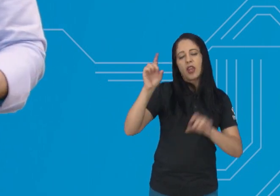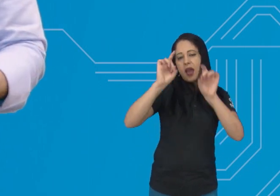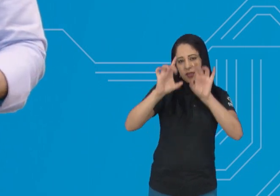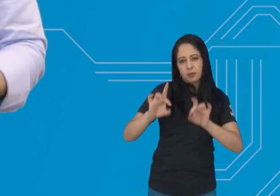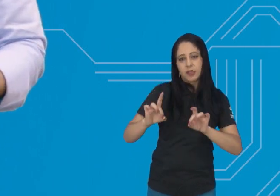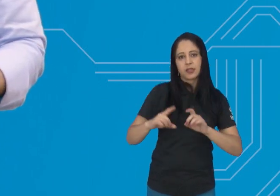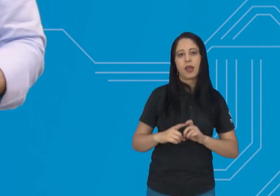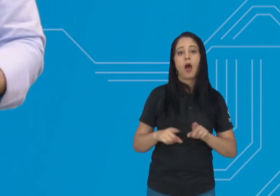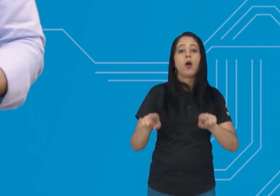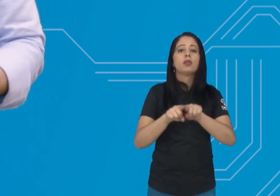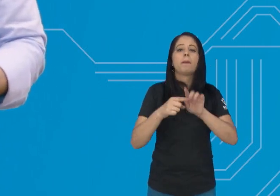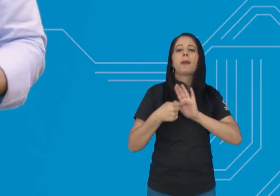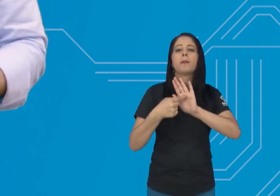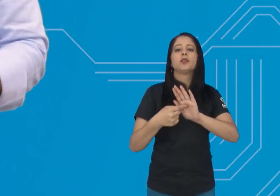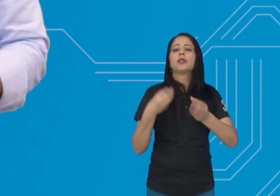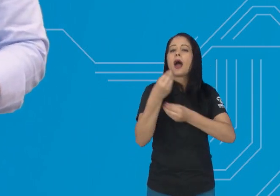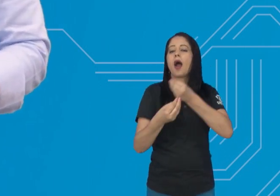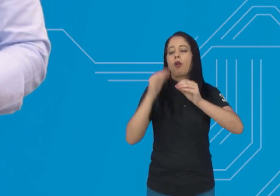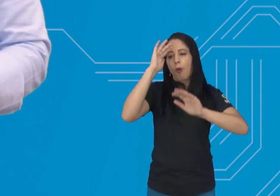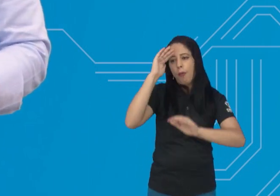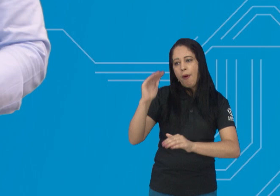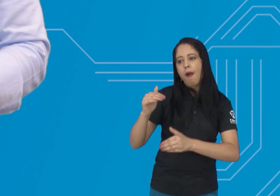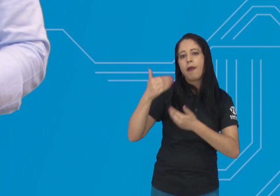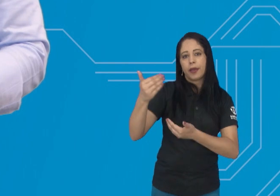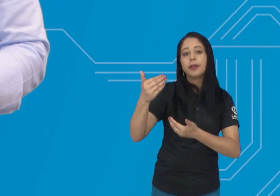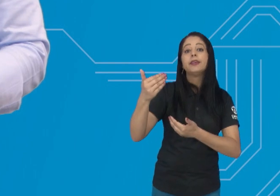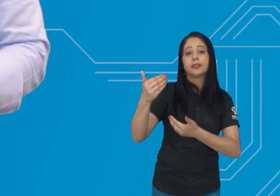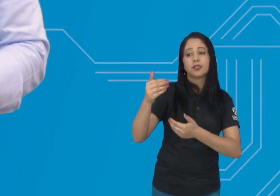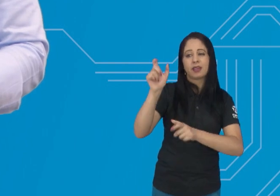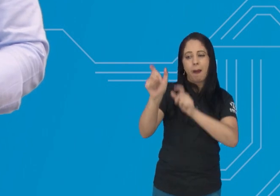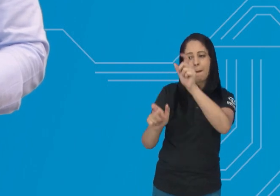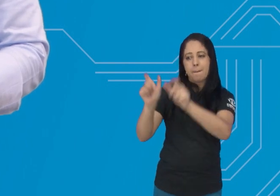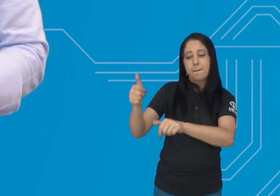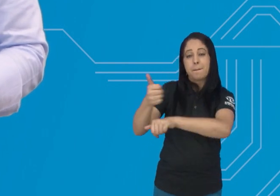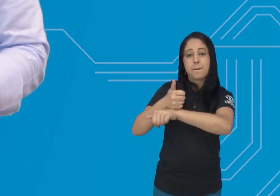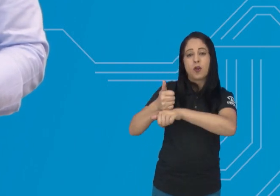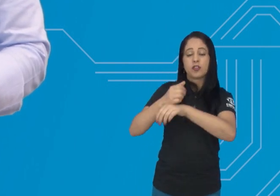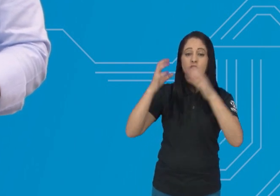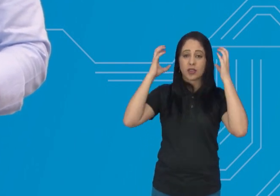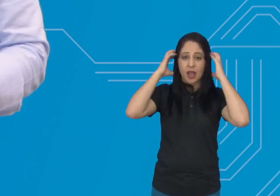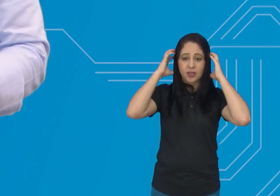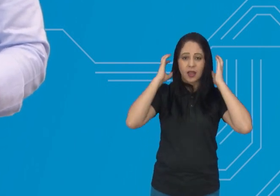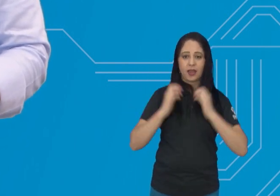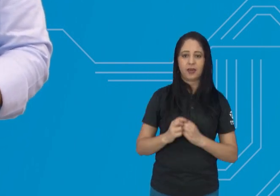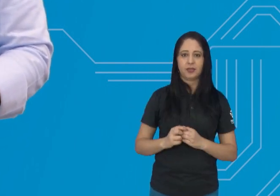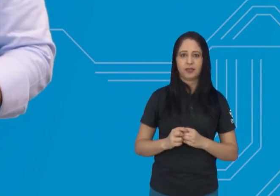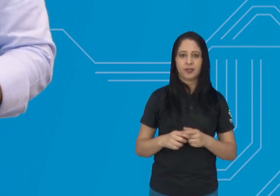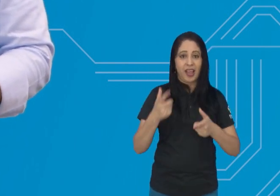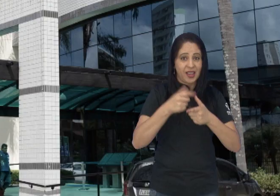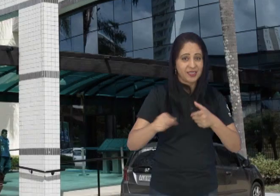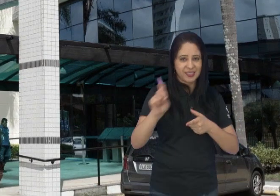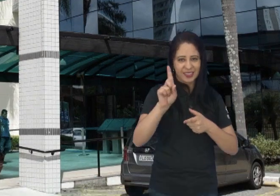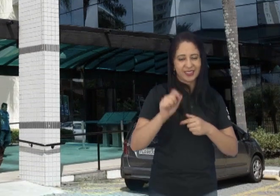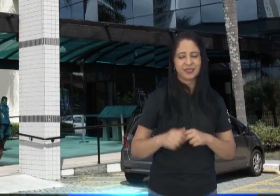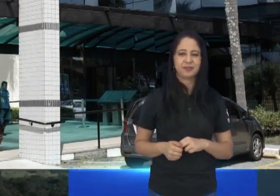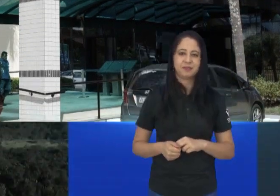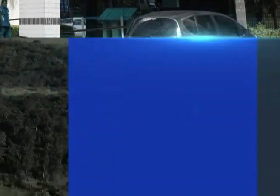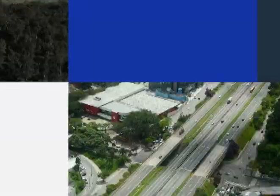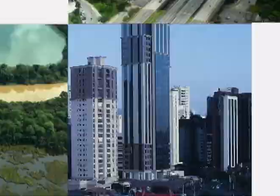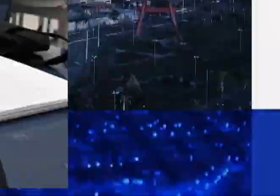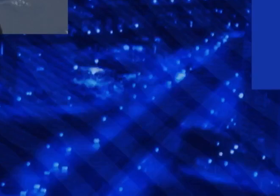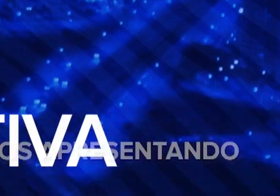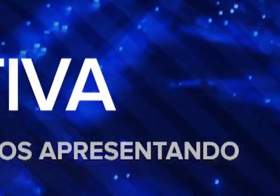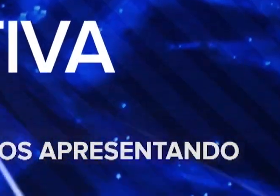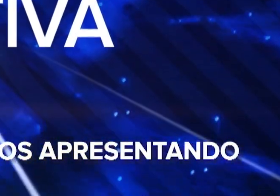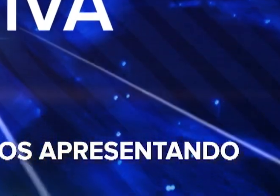vamos te mostrar como foi a sessão solene, que homenageou a história de radialistas da nossa região. É daqui a pouco.